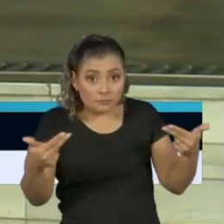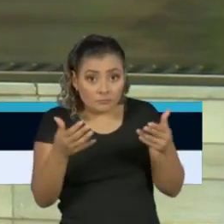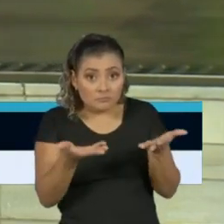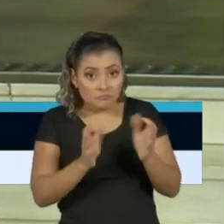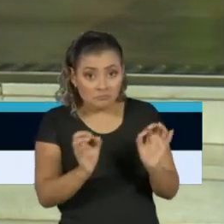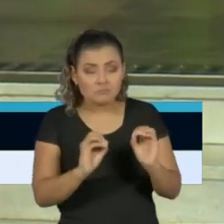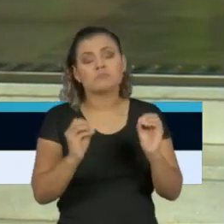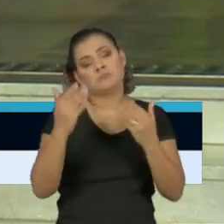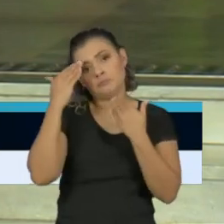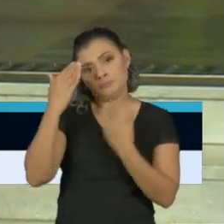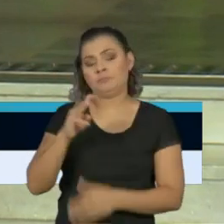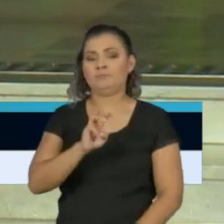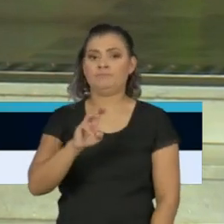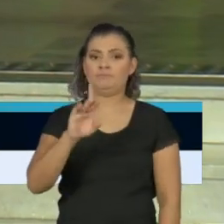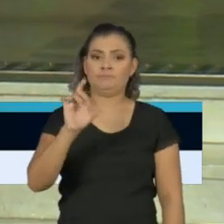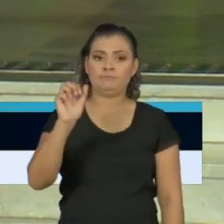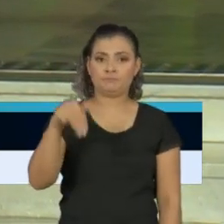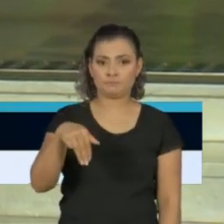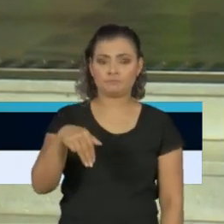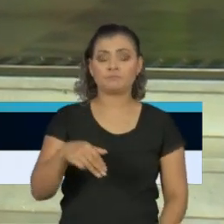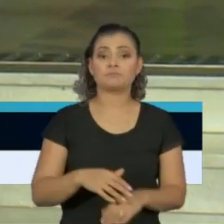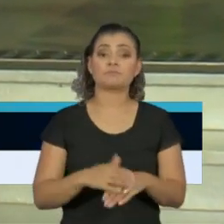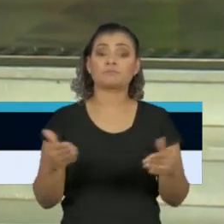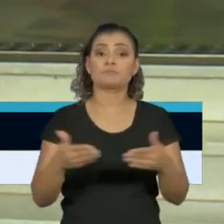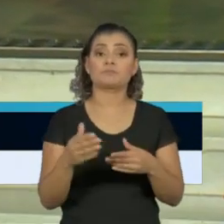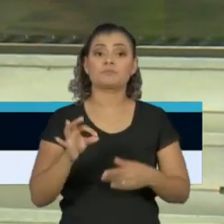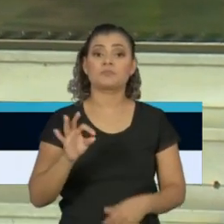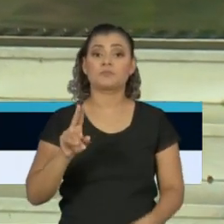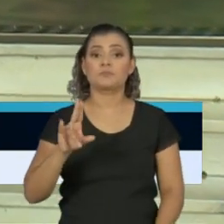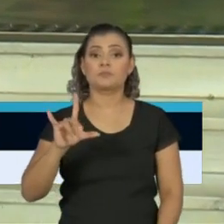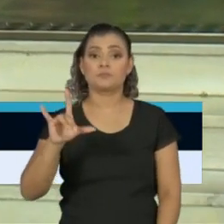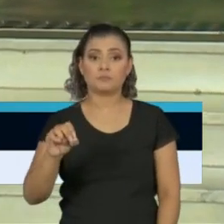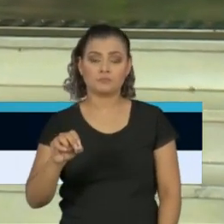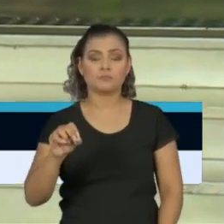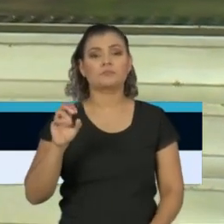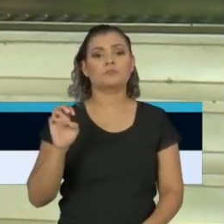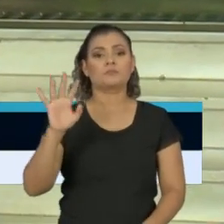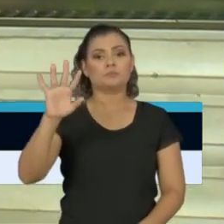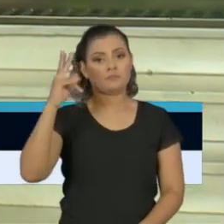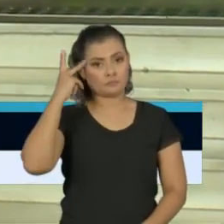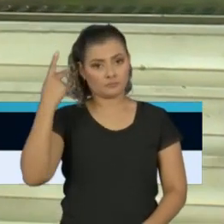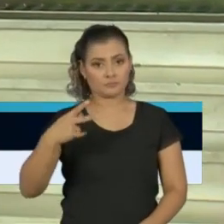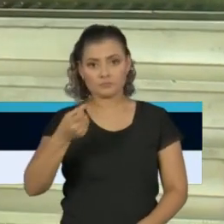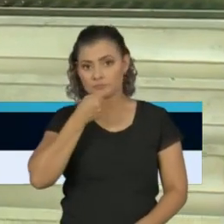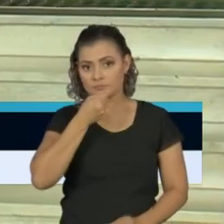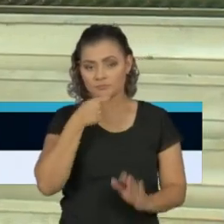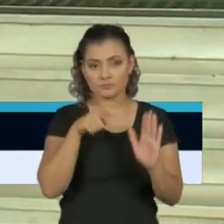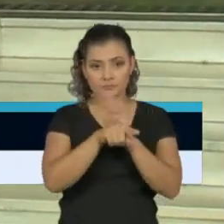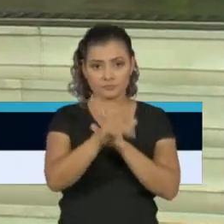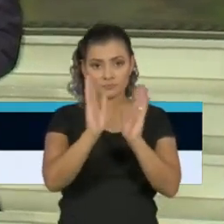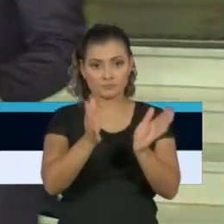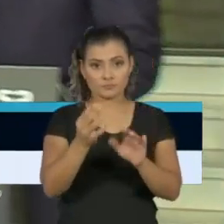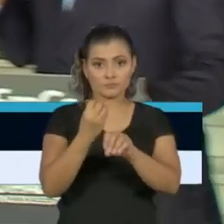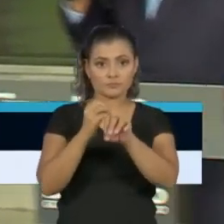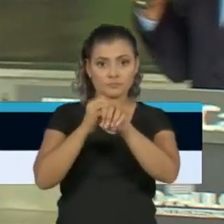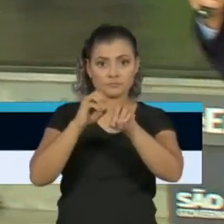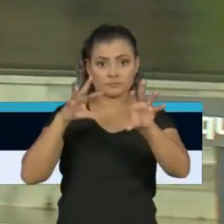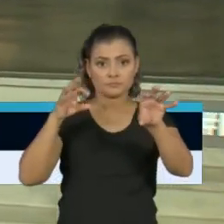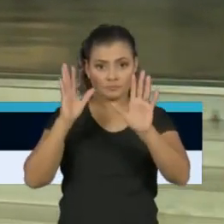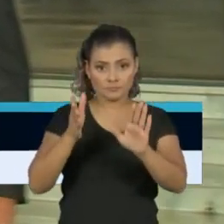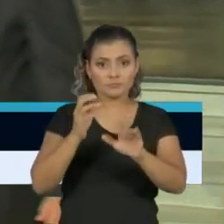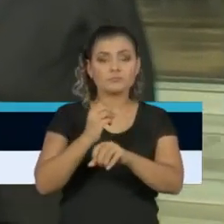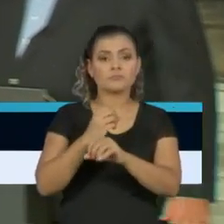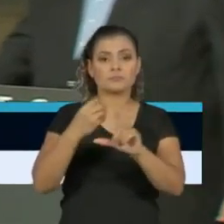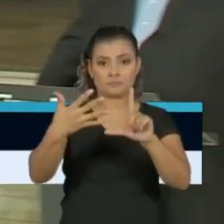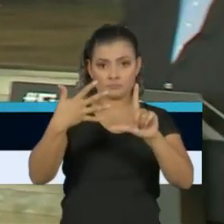Ok, obrigado, William Cury. Vamos agora ao Túlio Cruz, do Jornal Estado de São Paulo, que já está em tela. Túlio, boa tarde. Sua